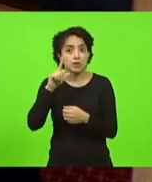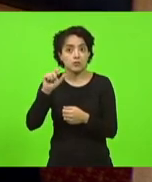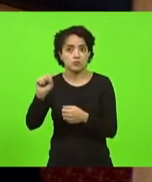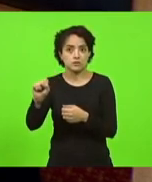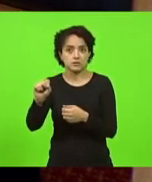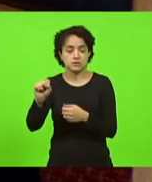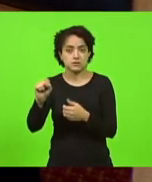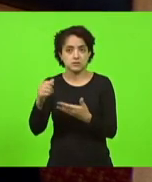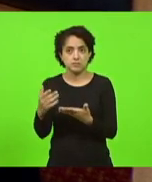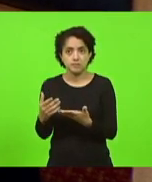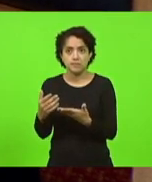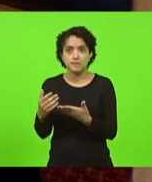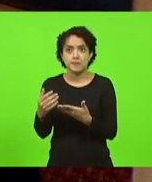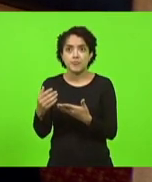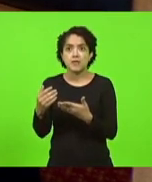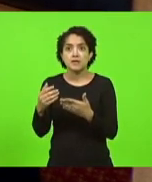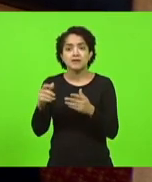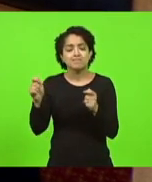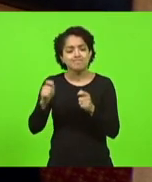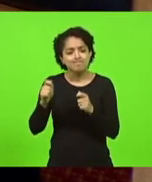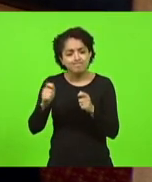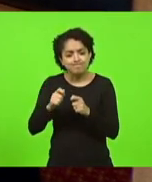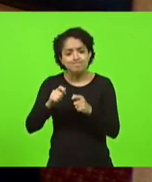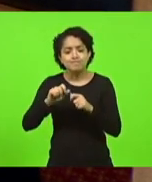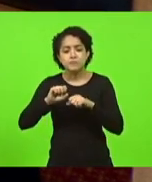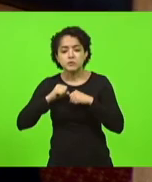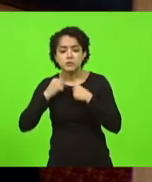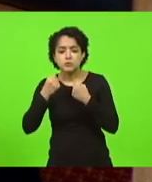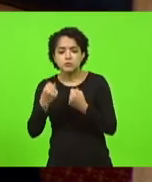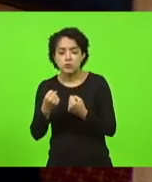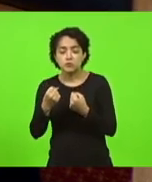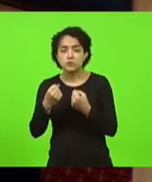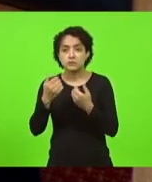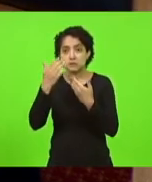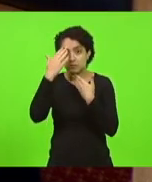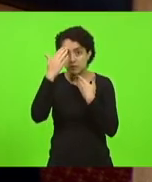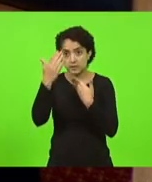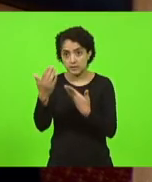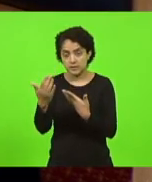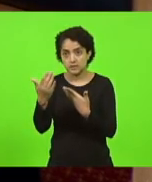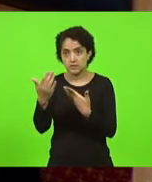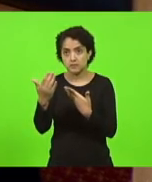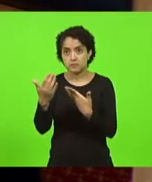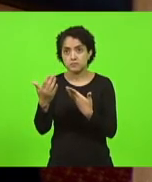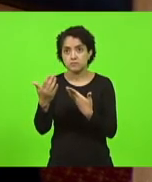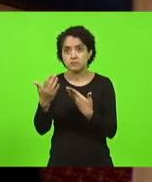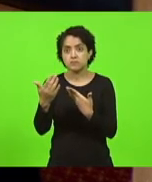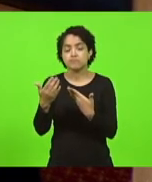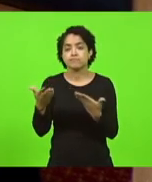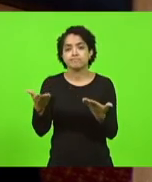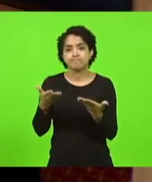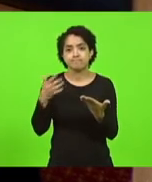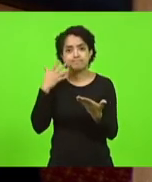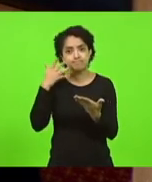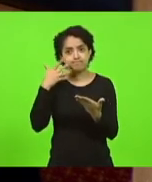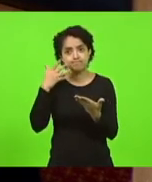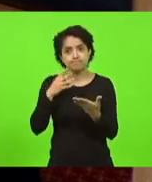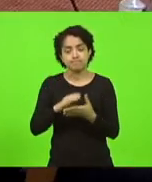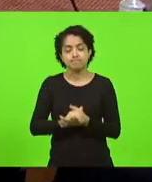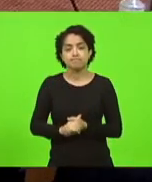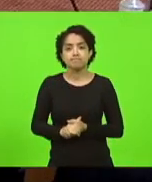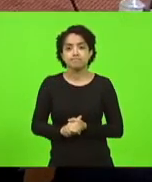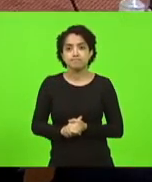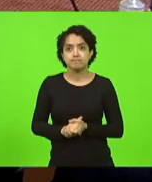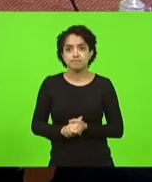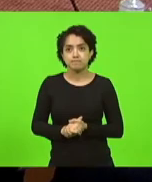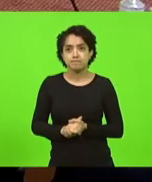governo cedeu ao máximo que pôde nesse momento e eu agradeço por isso. Essa é a minha mensagem nessa manhã. Para discutir a matéria, com a palavra o